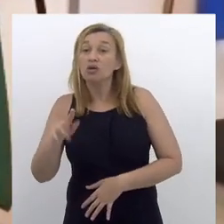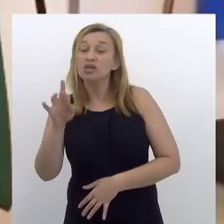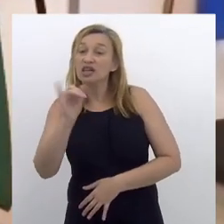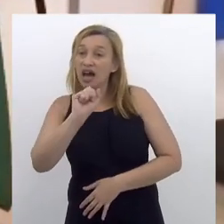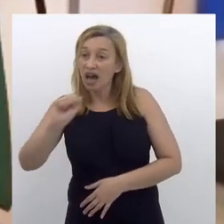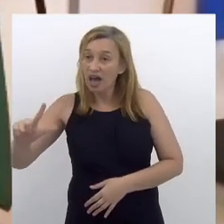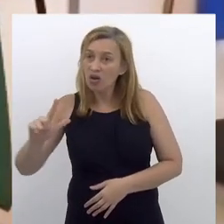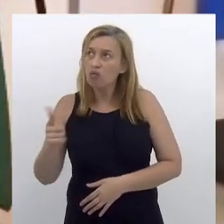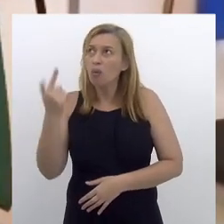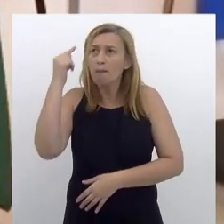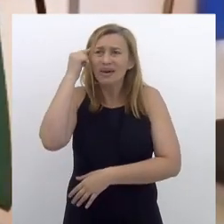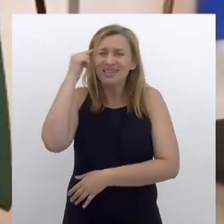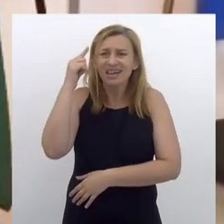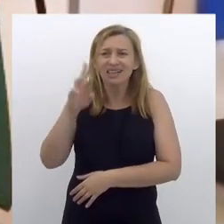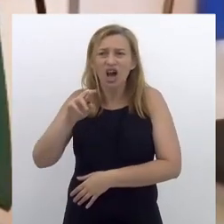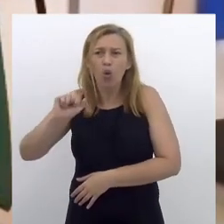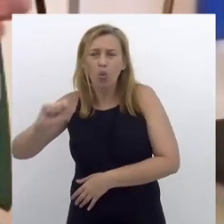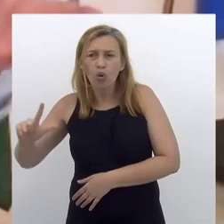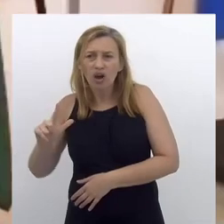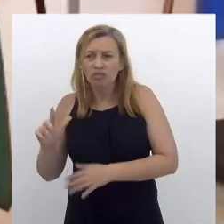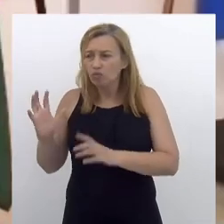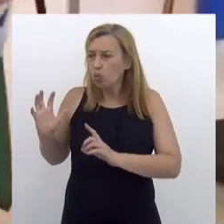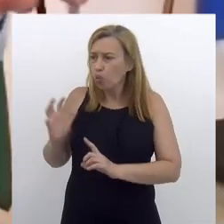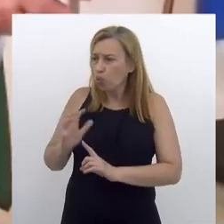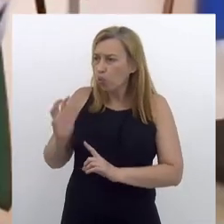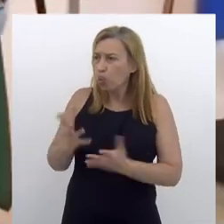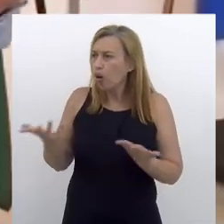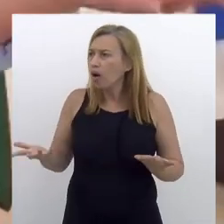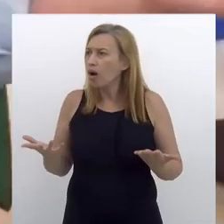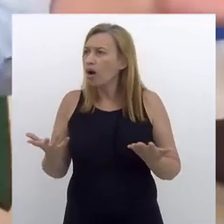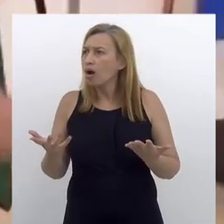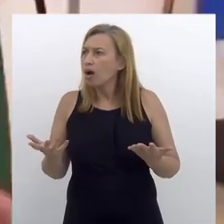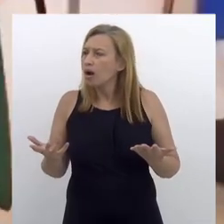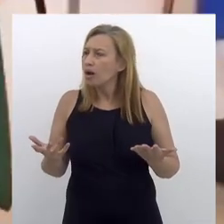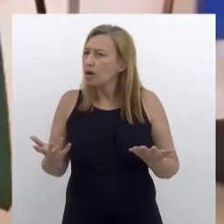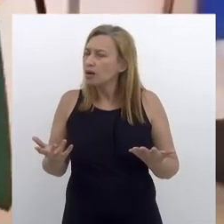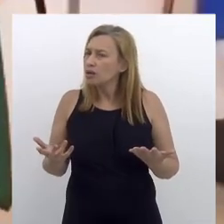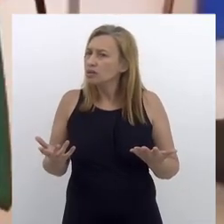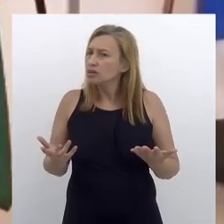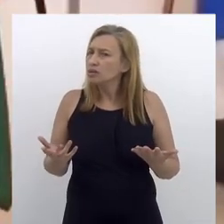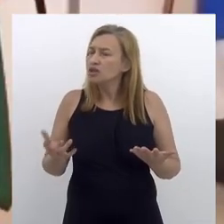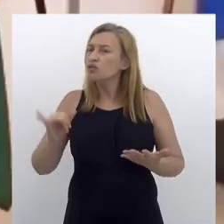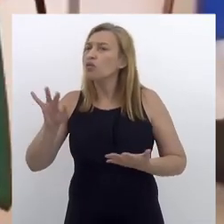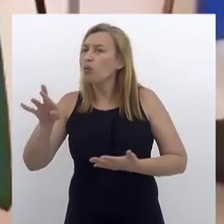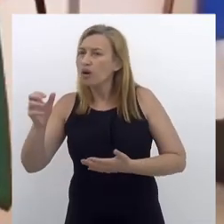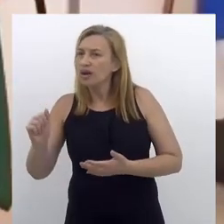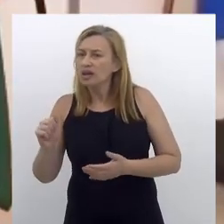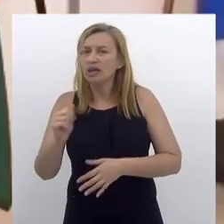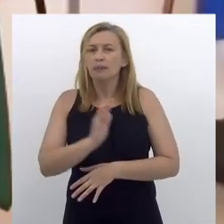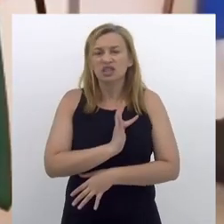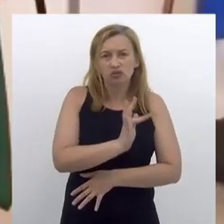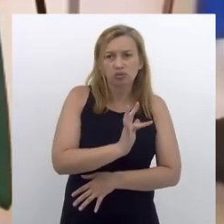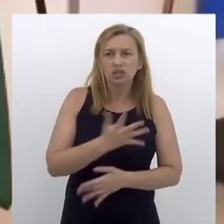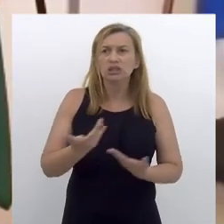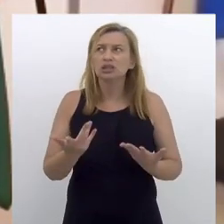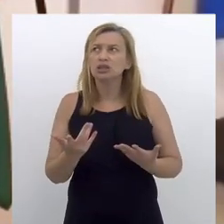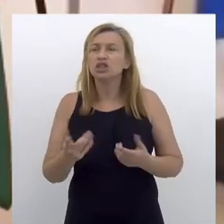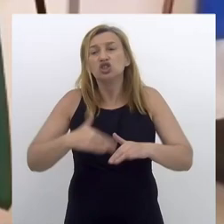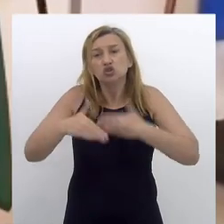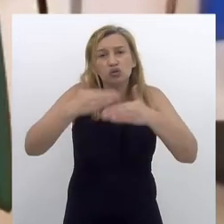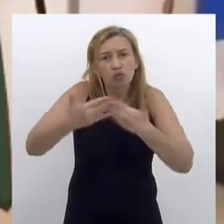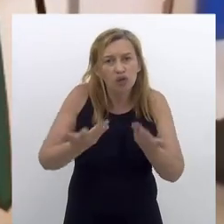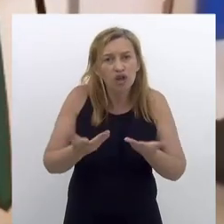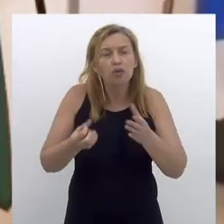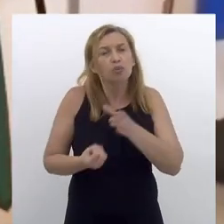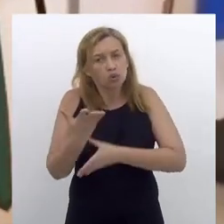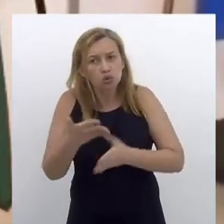professor Israel. Falei, professor, vamos pensar, a Rural está na área de influência, a Universidade Rural da área de influência da Baixada Fluminense.